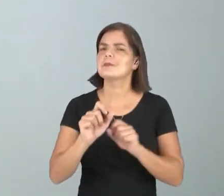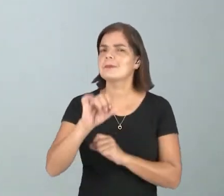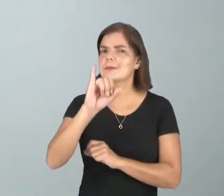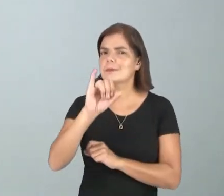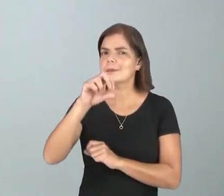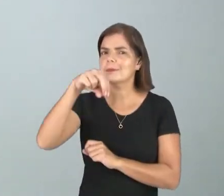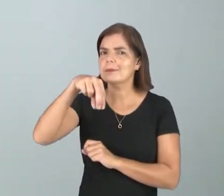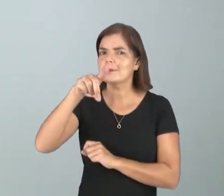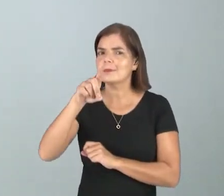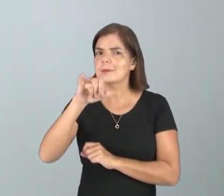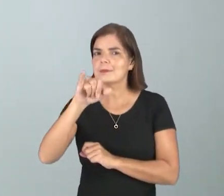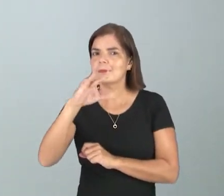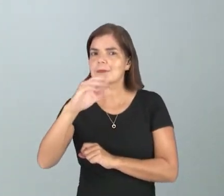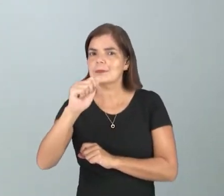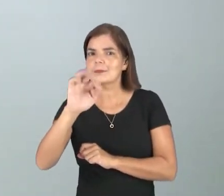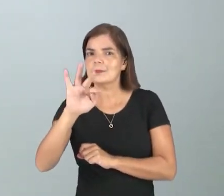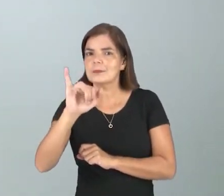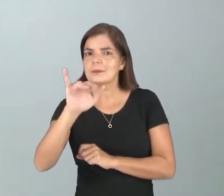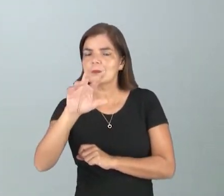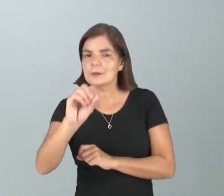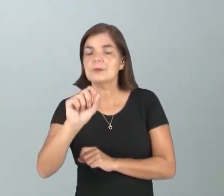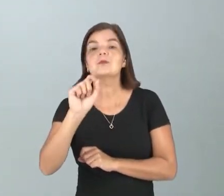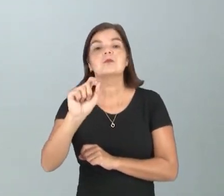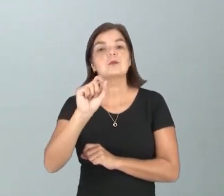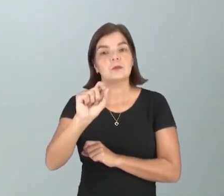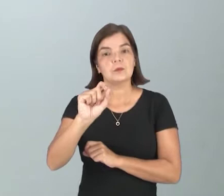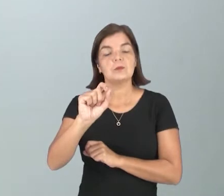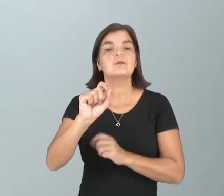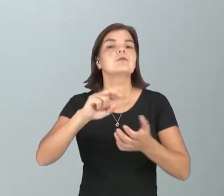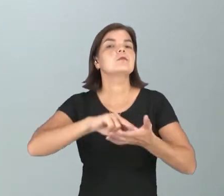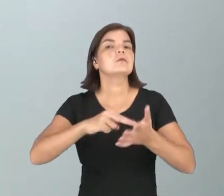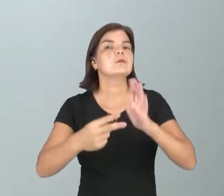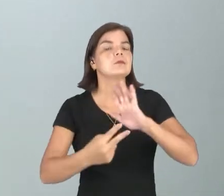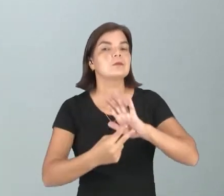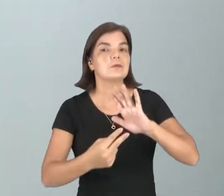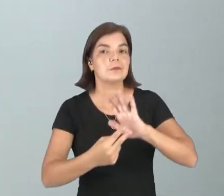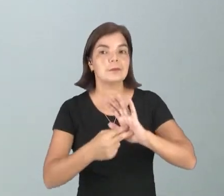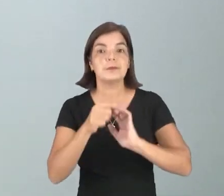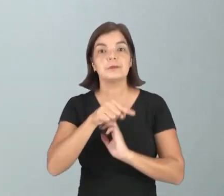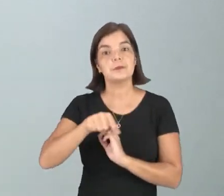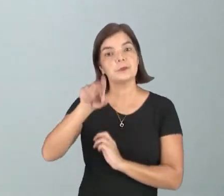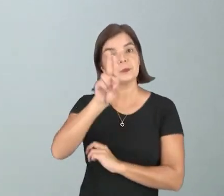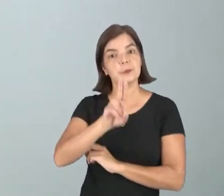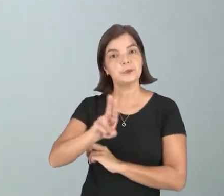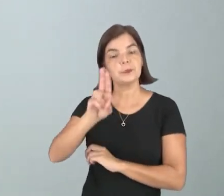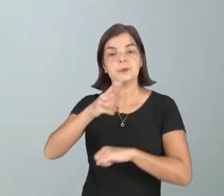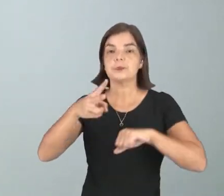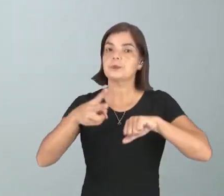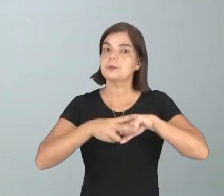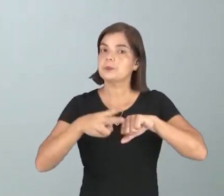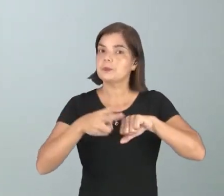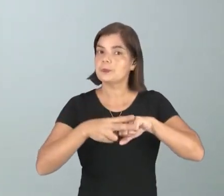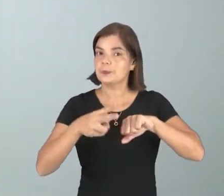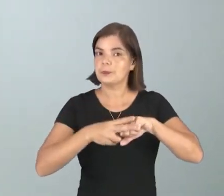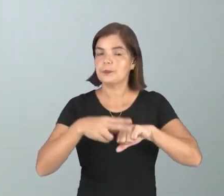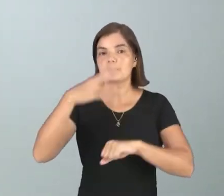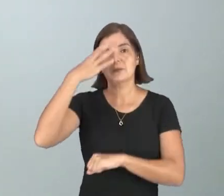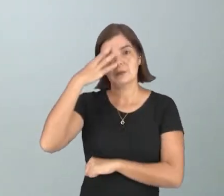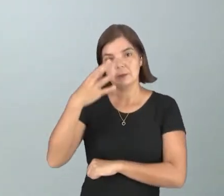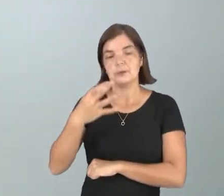vamos começar por esse modo gente o modo indicativo é quando você usa o verbo espremendo